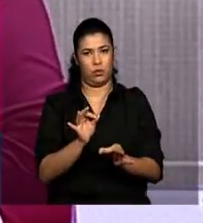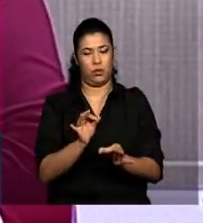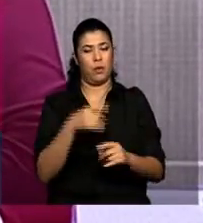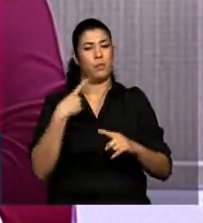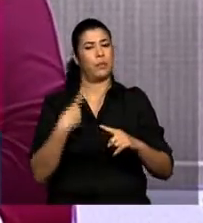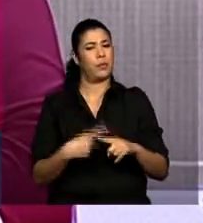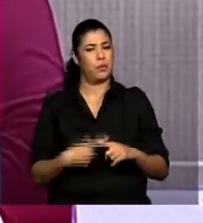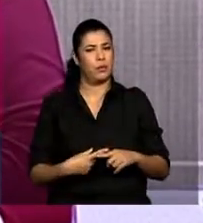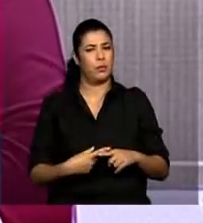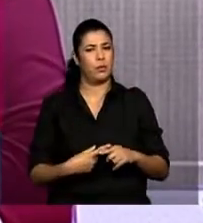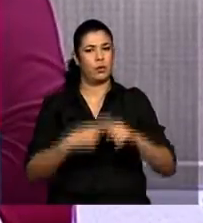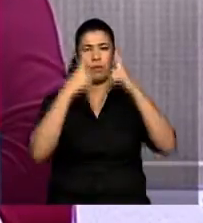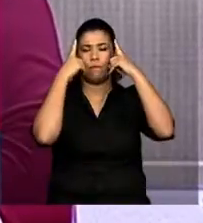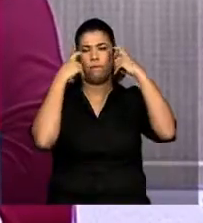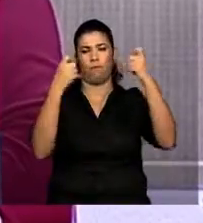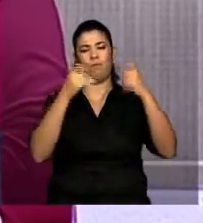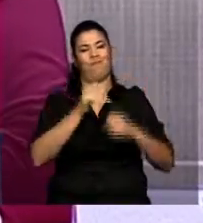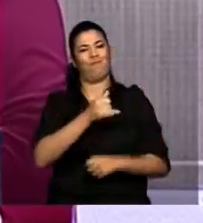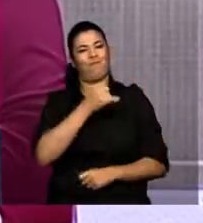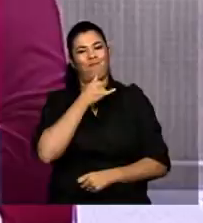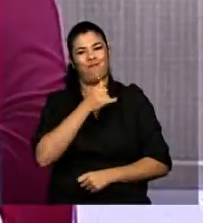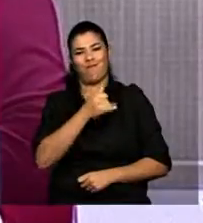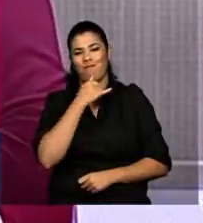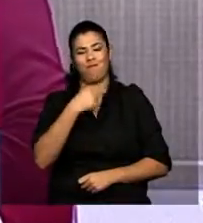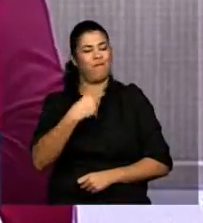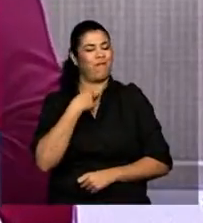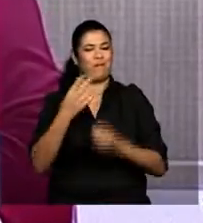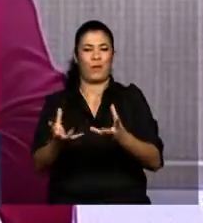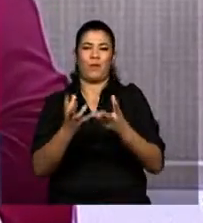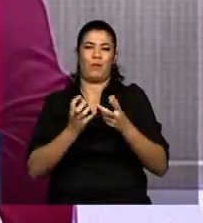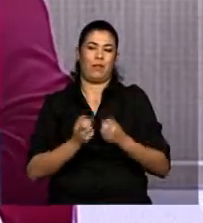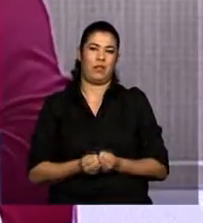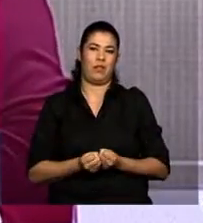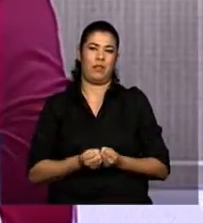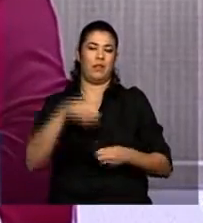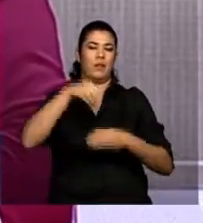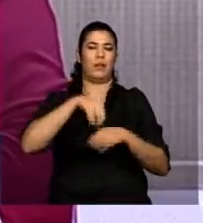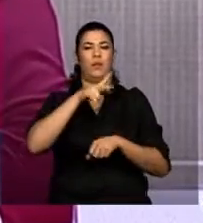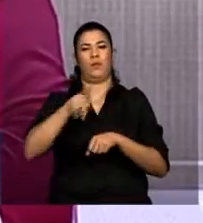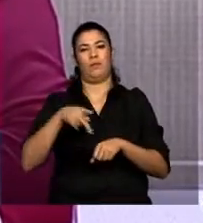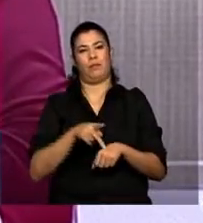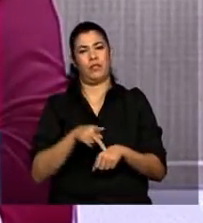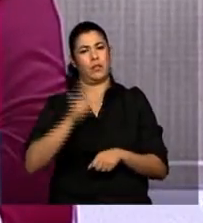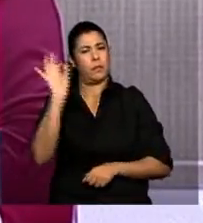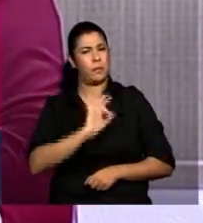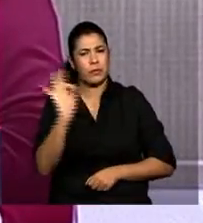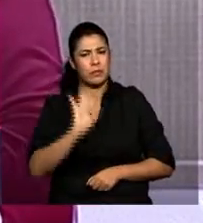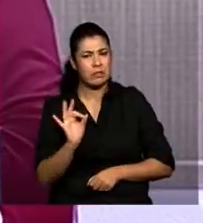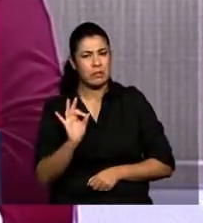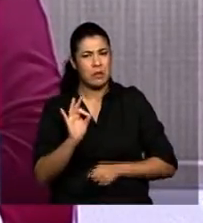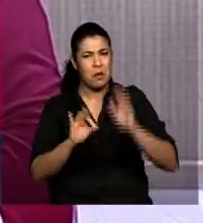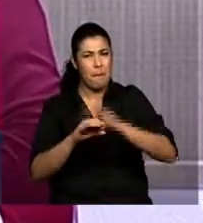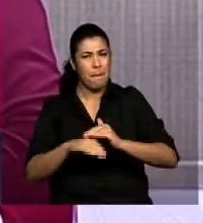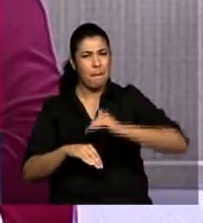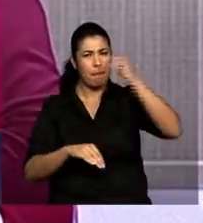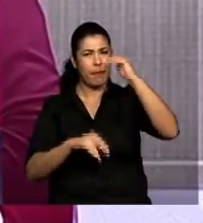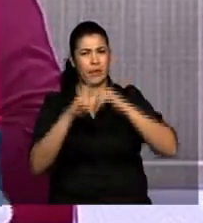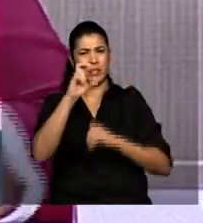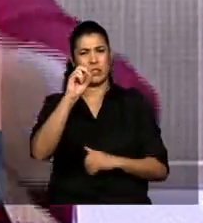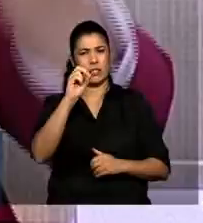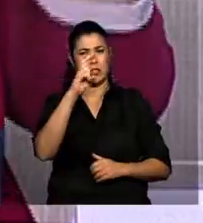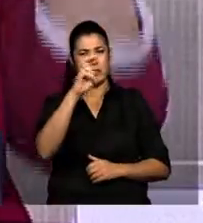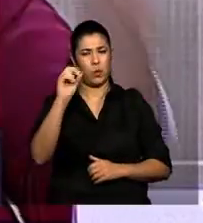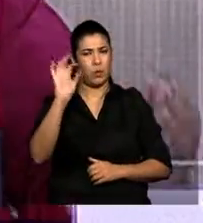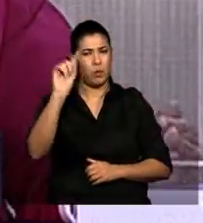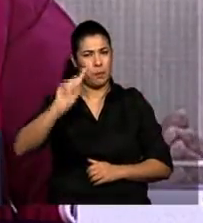a violência, infelizmente, ela é inadmissível no nosso país, os índices. Mais de 50 mil homicídios,